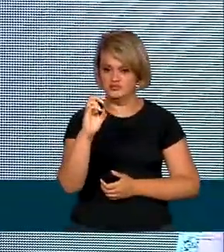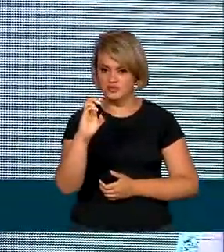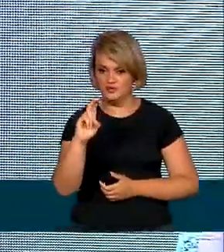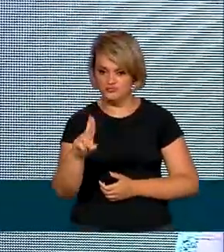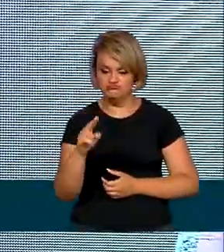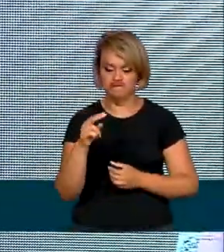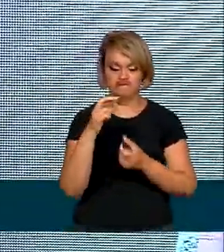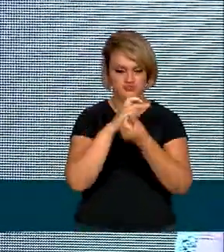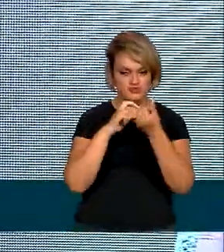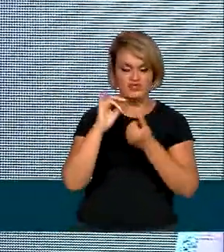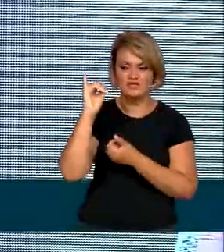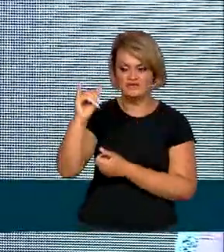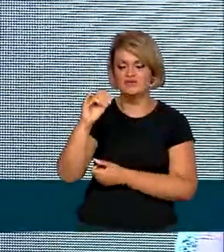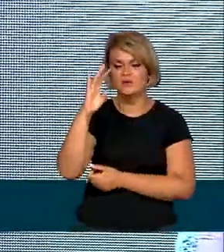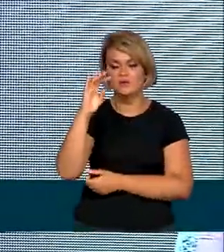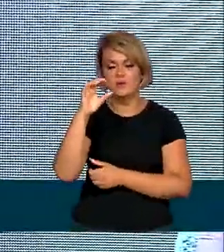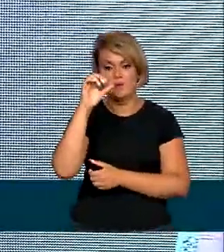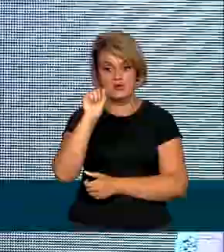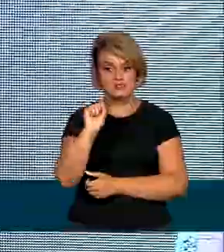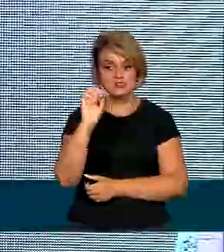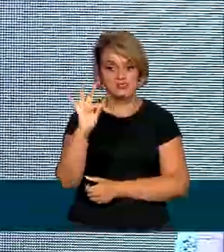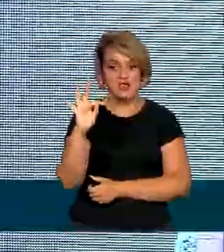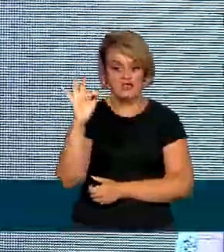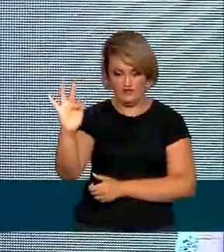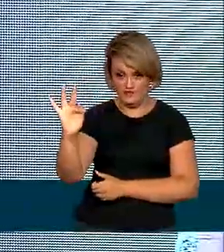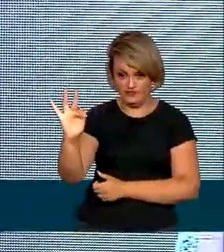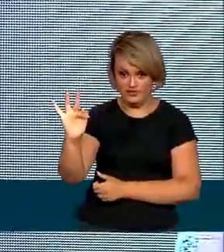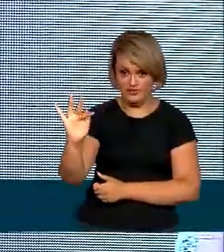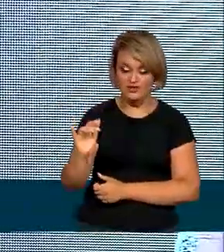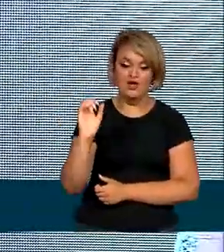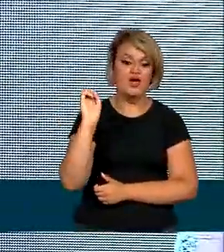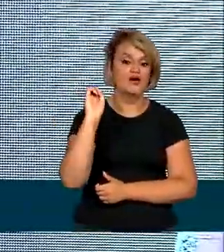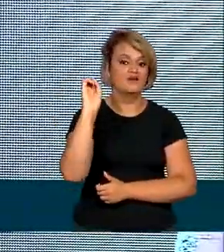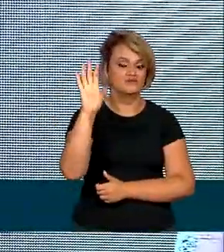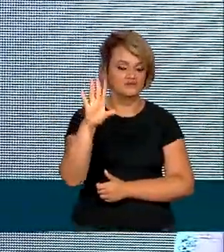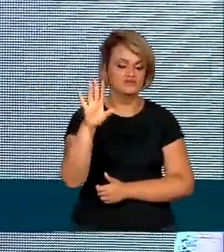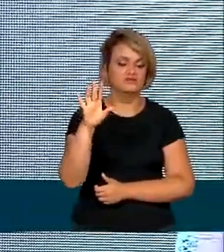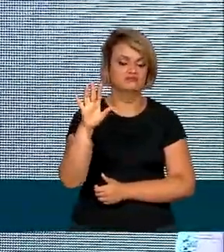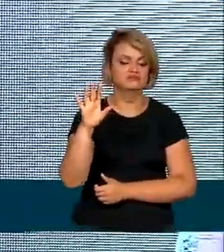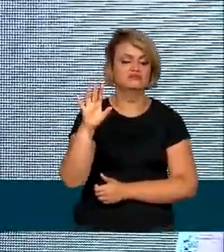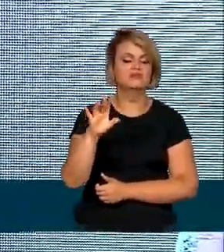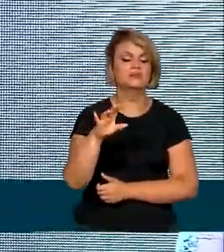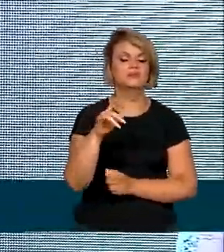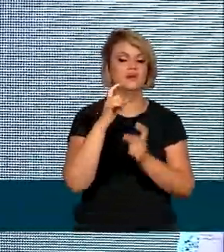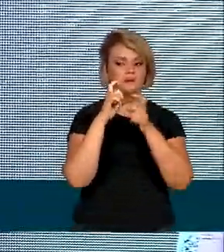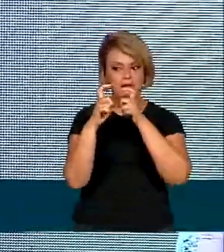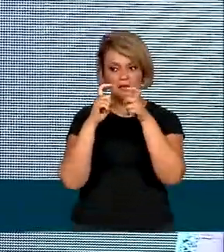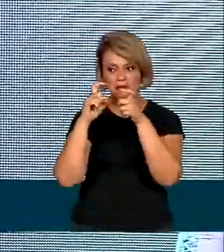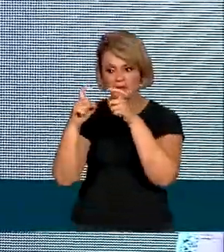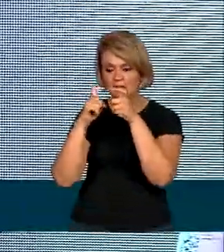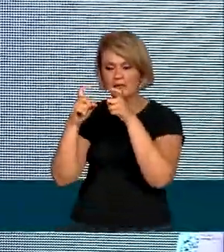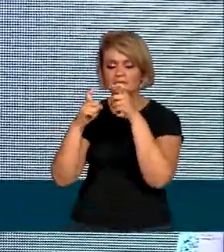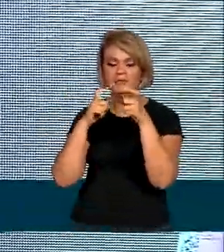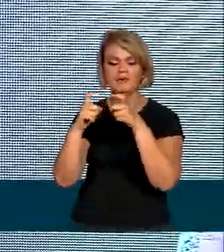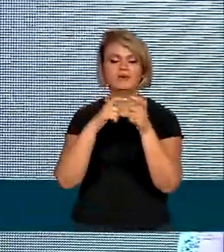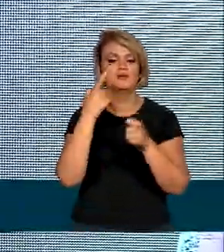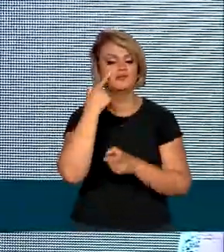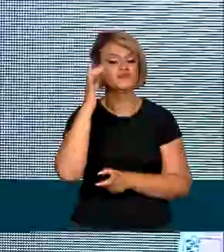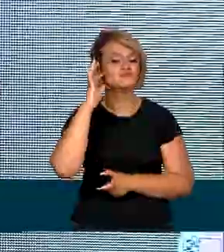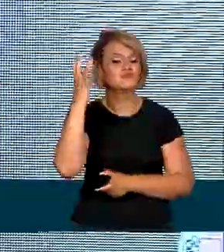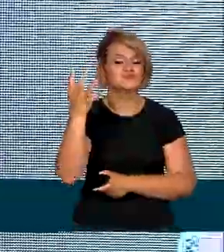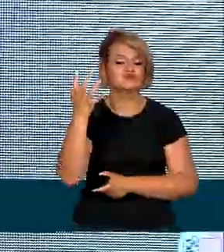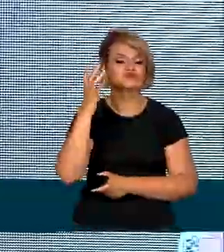ao Supremo Tribunal Federal nessa mesa de e nessa Câmara de conciliação a solução